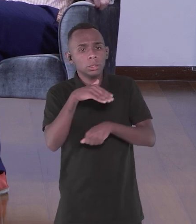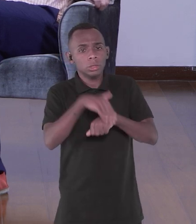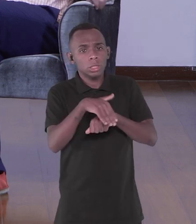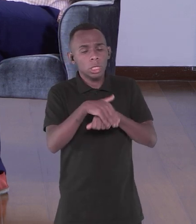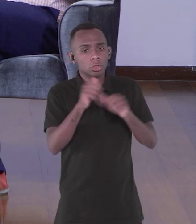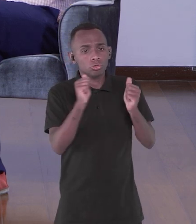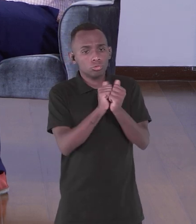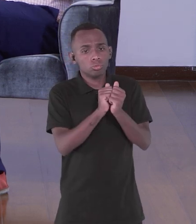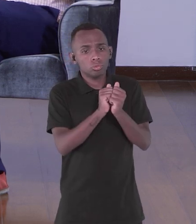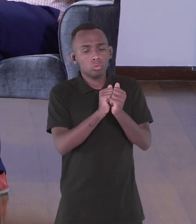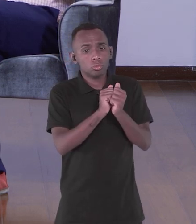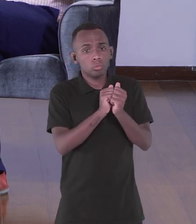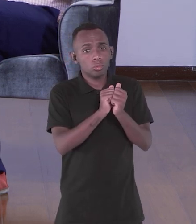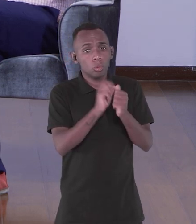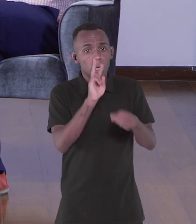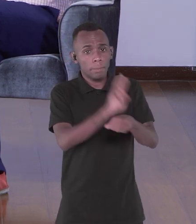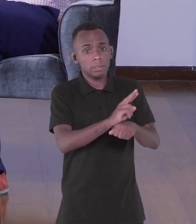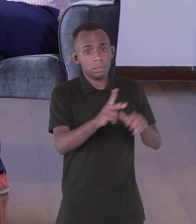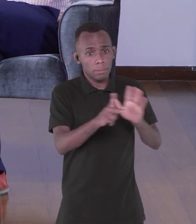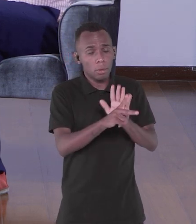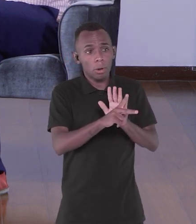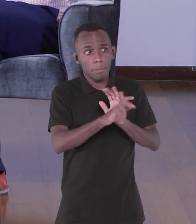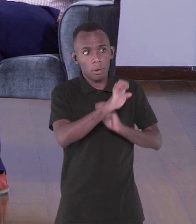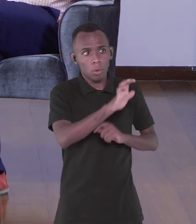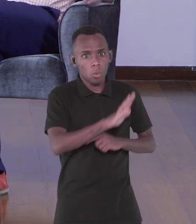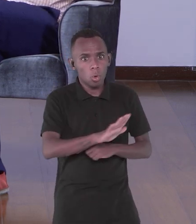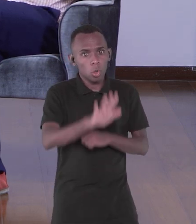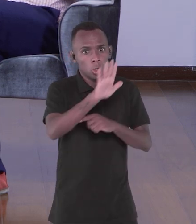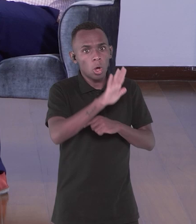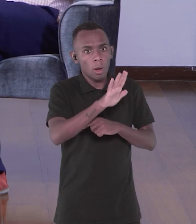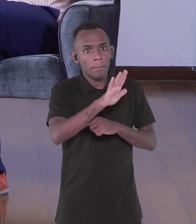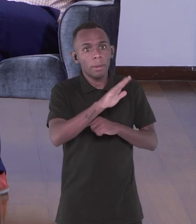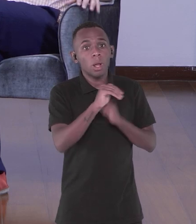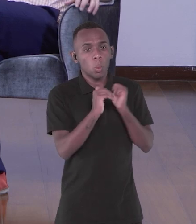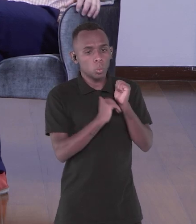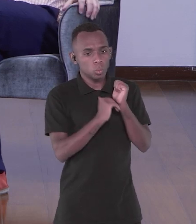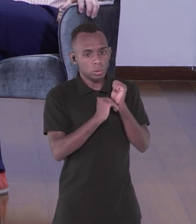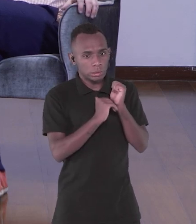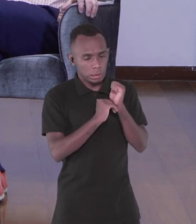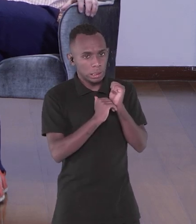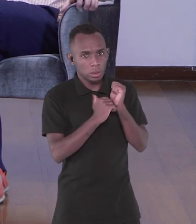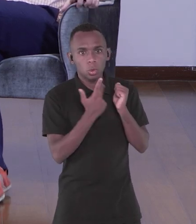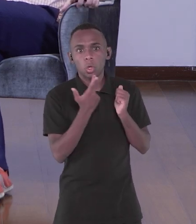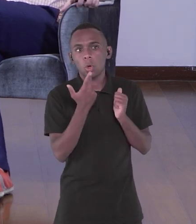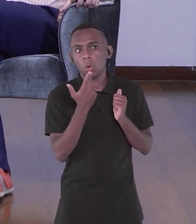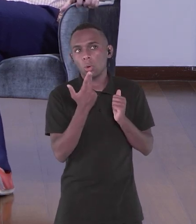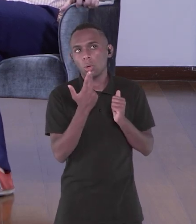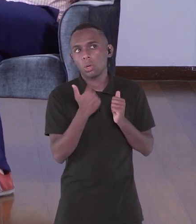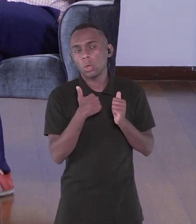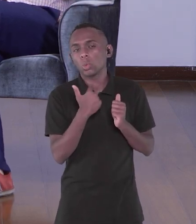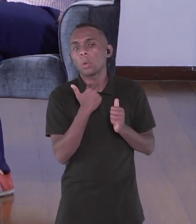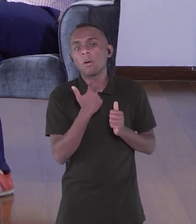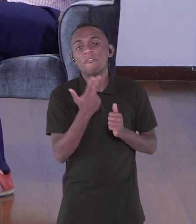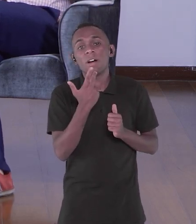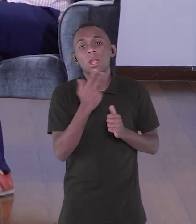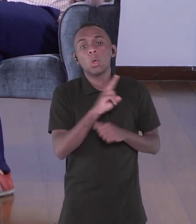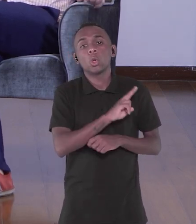europeu. Era um encontro em off, então não posso dizer o nome do país, mas